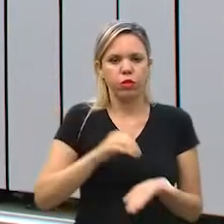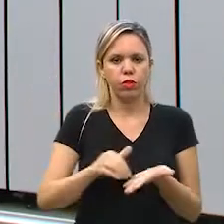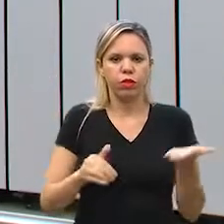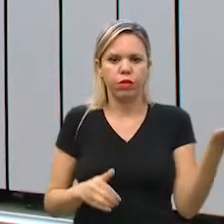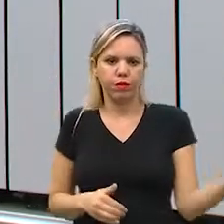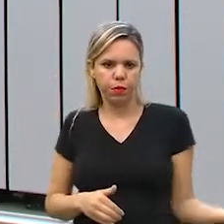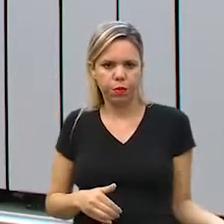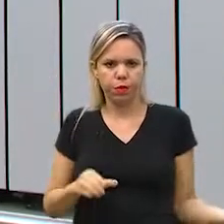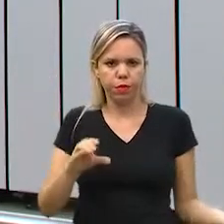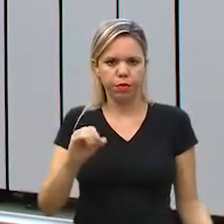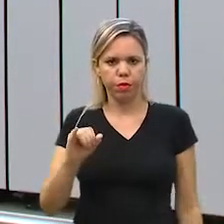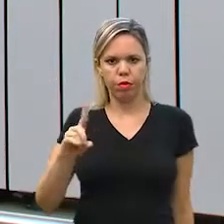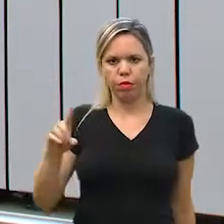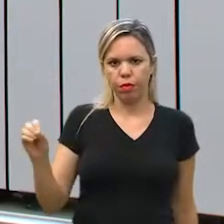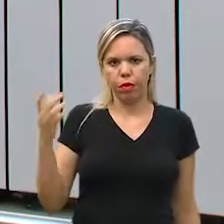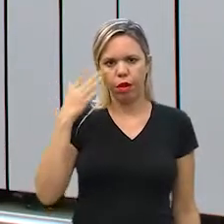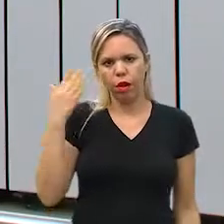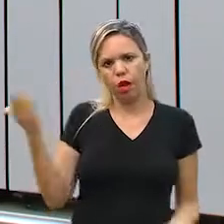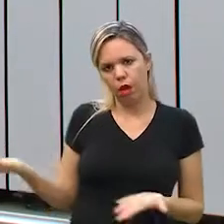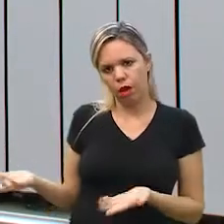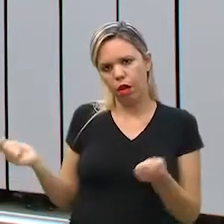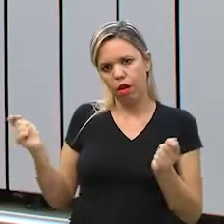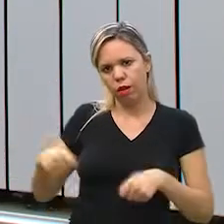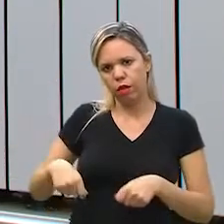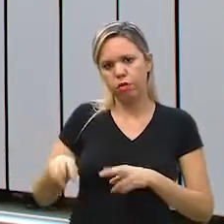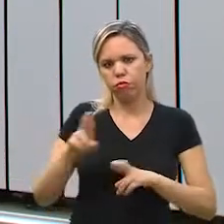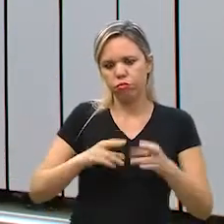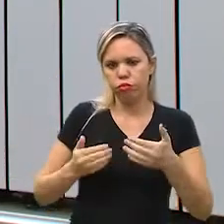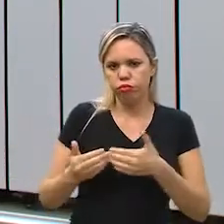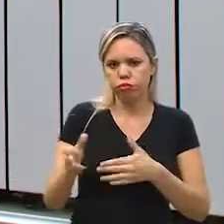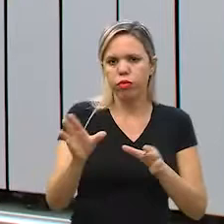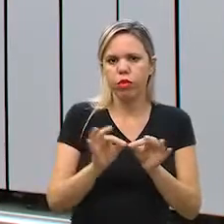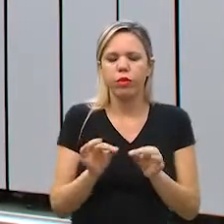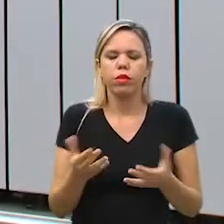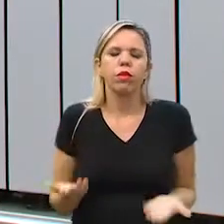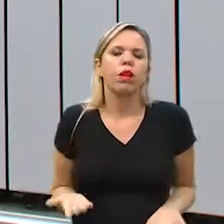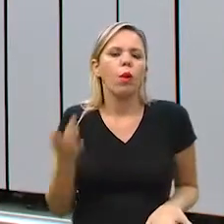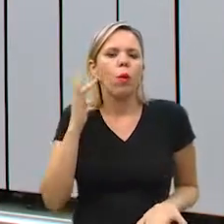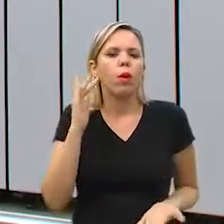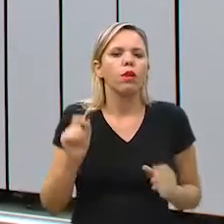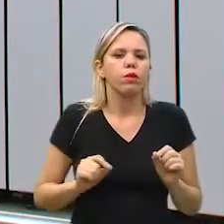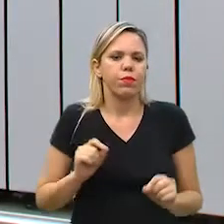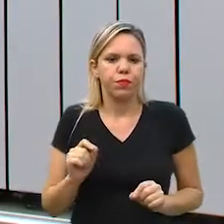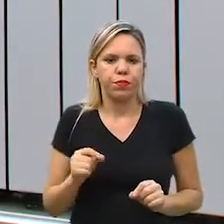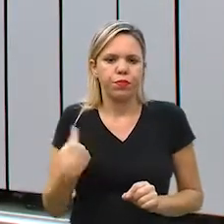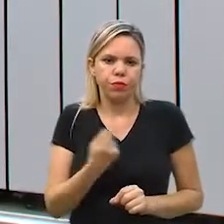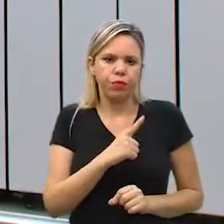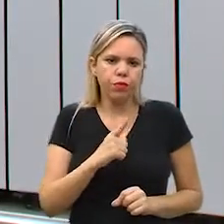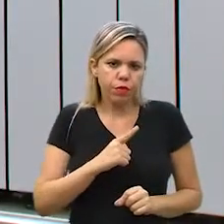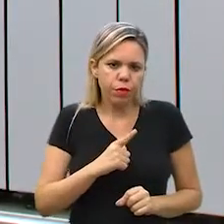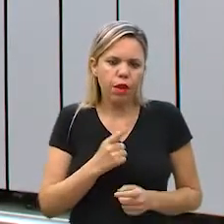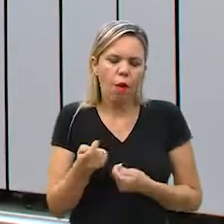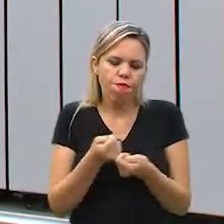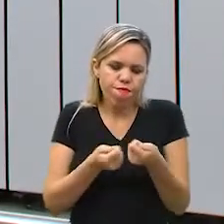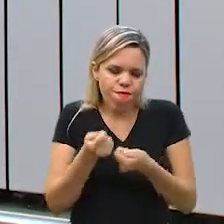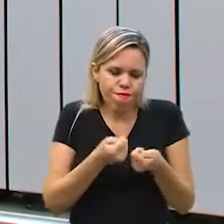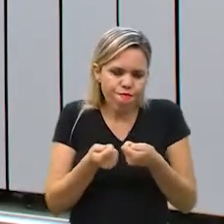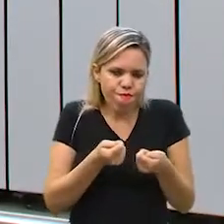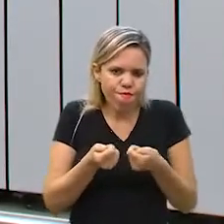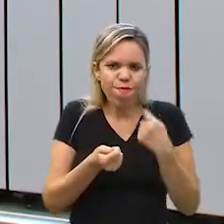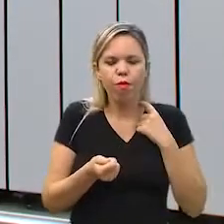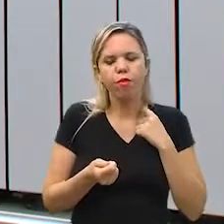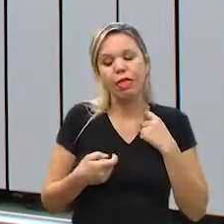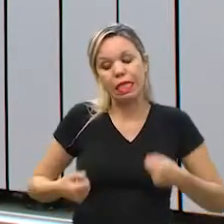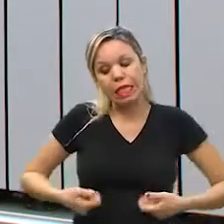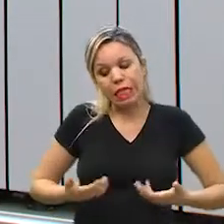secretário Caiado deve estar tendo essa previsão toda, né? Eu acho que nós temos que economizar, não tem jeito, tem que ter